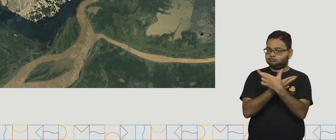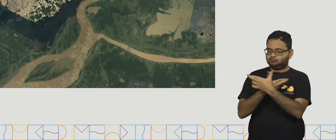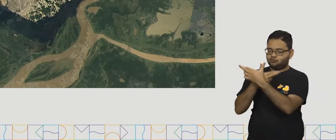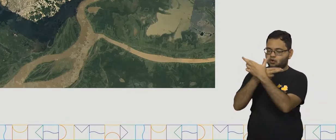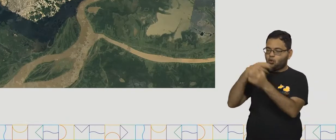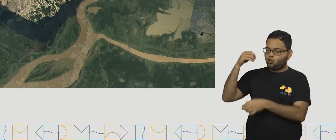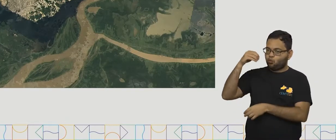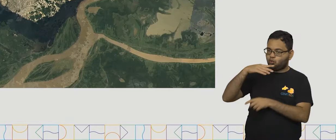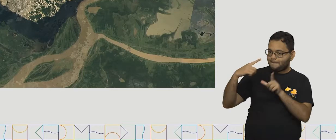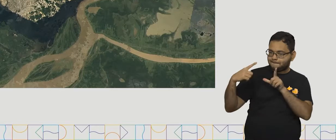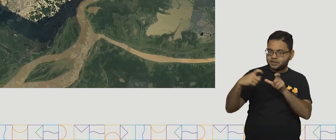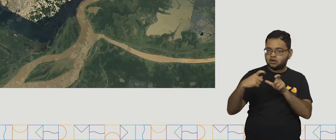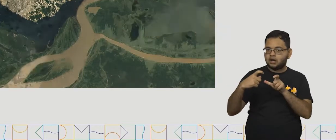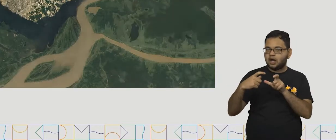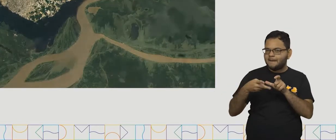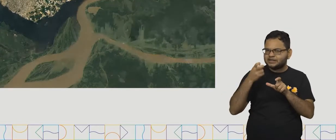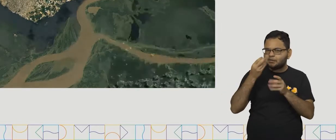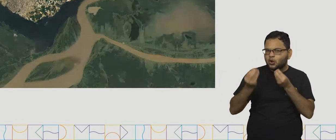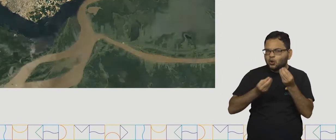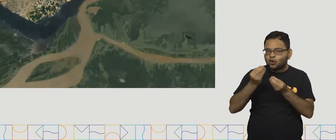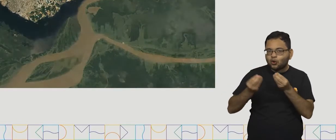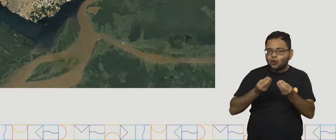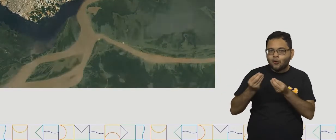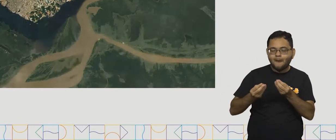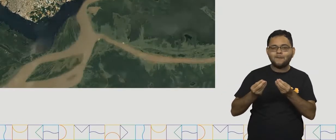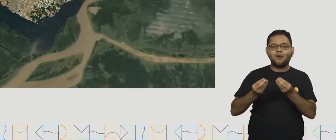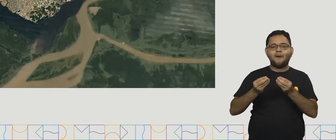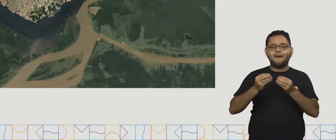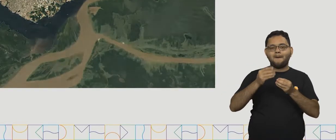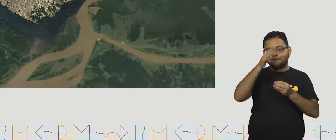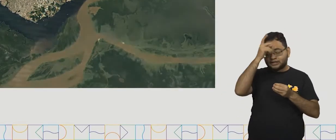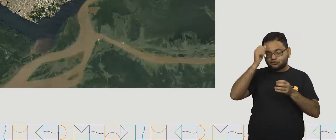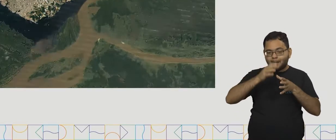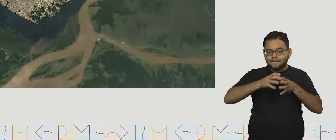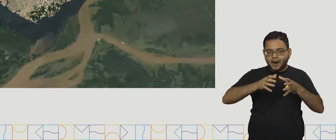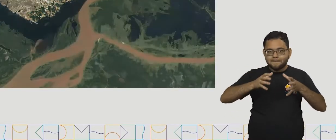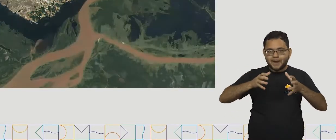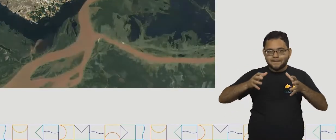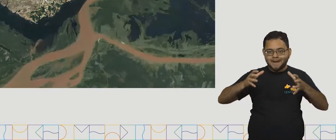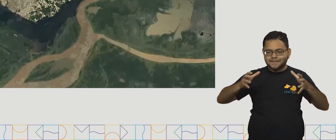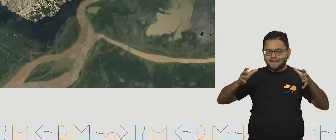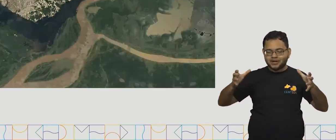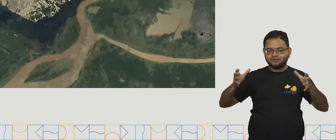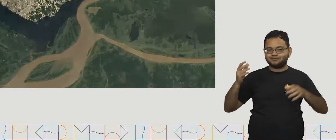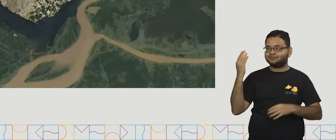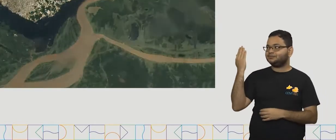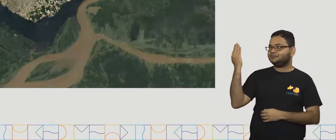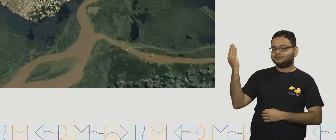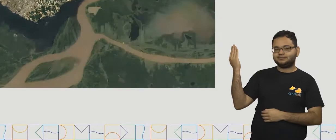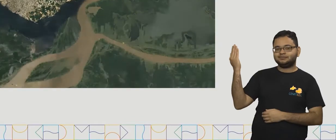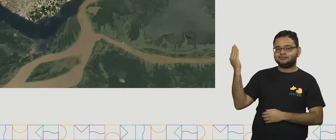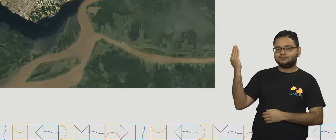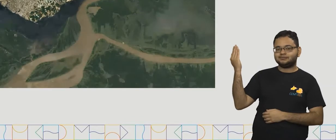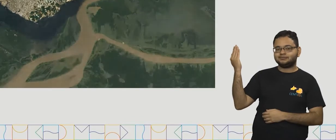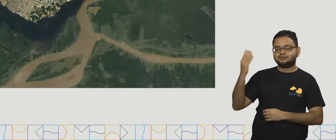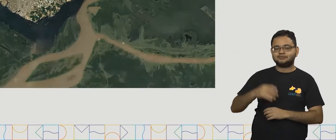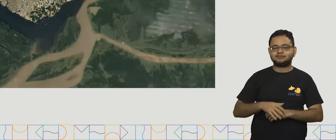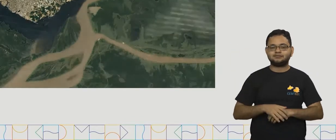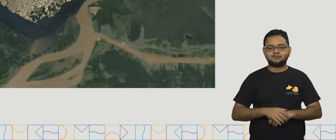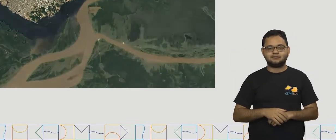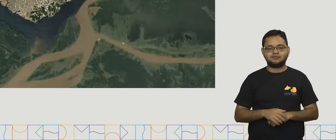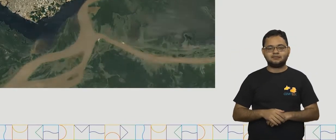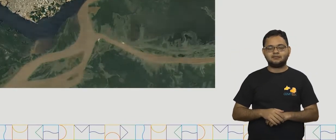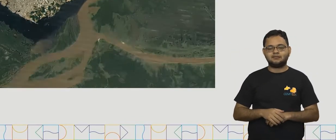anos, como Manaus cresceu. A cidade se expandiu e tem se expandido cada vez mais.